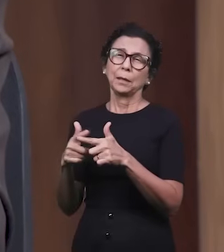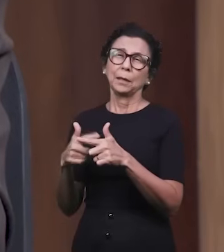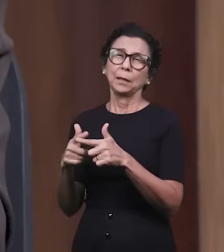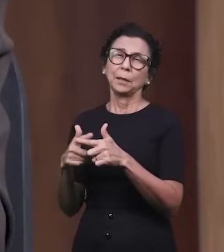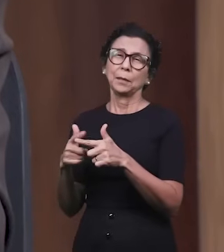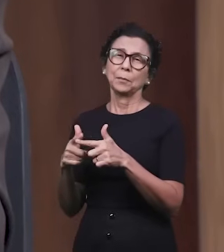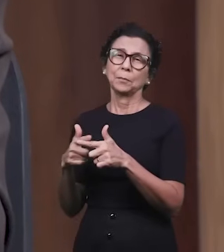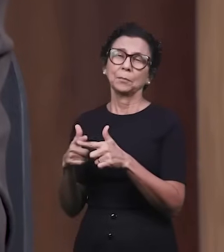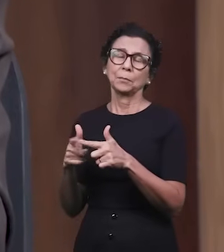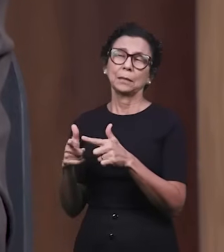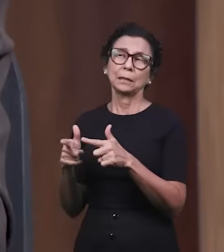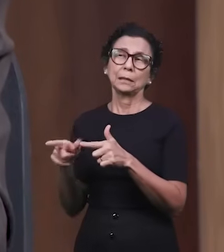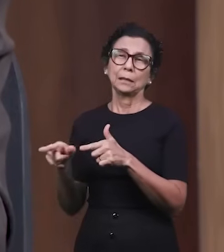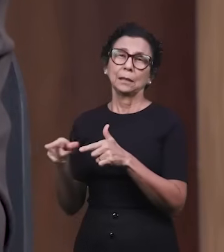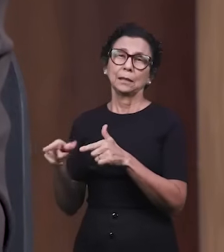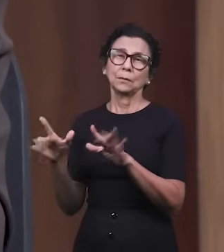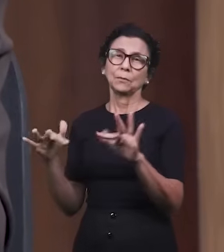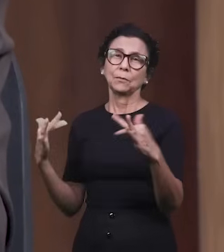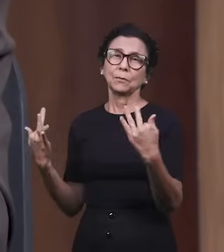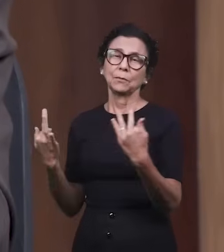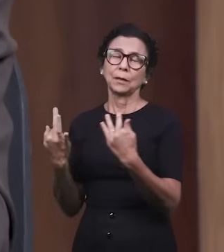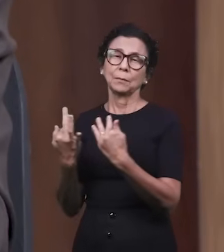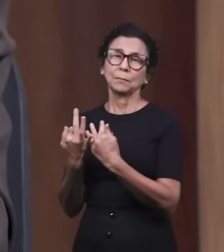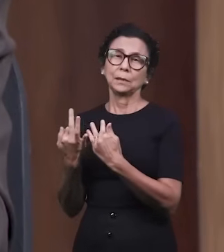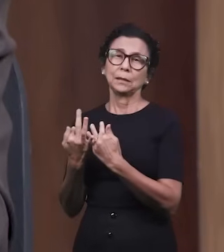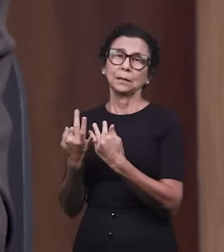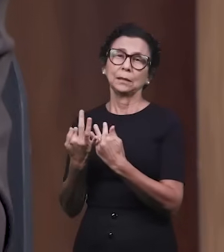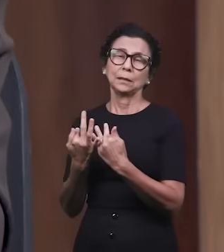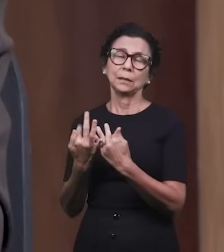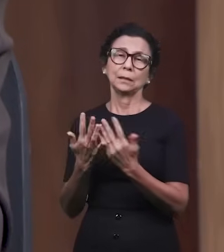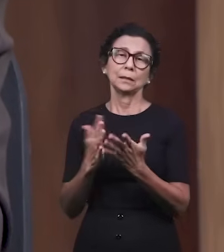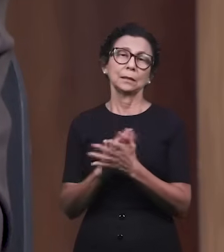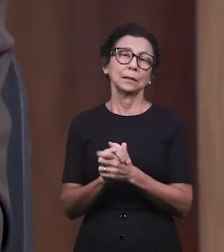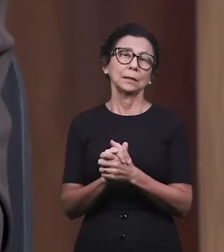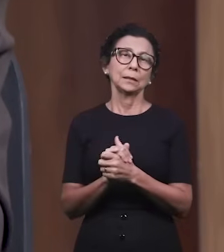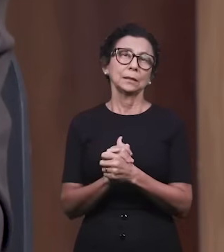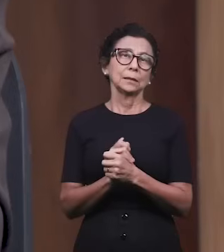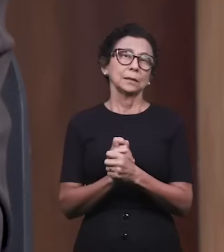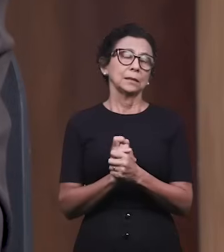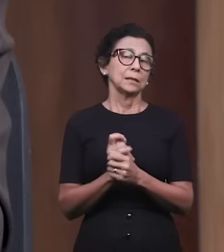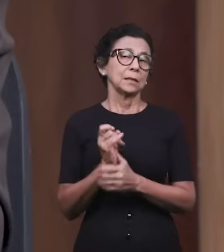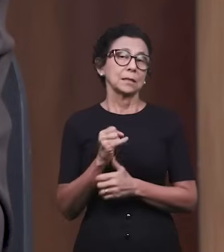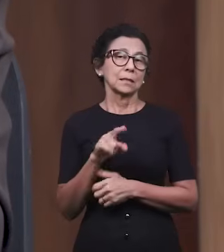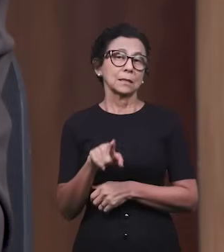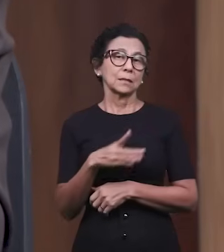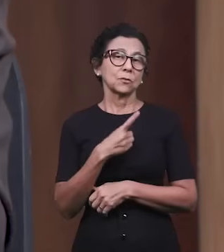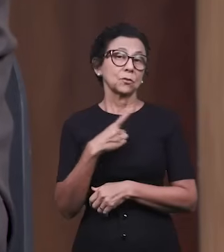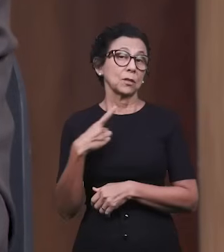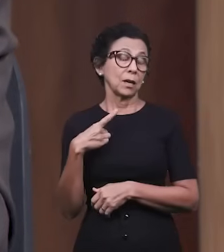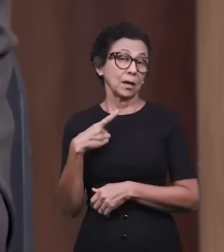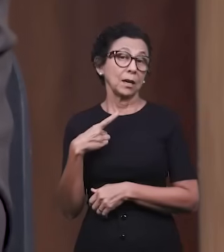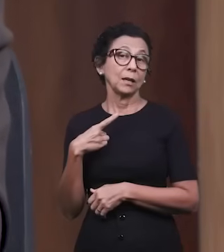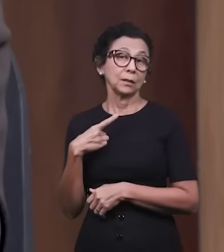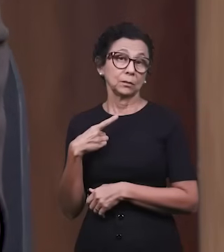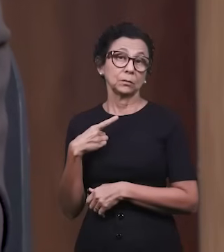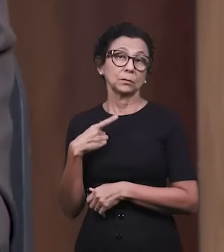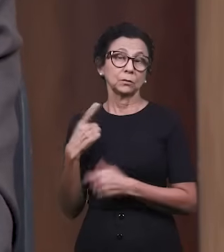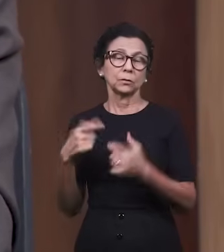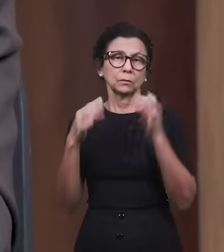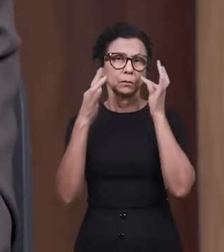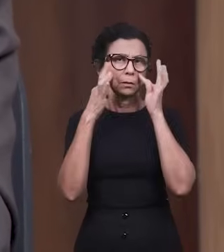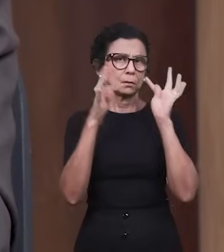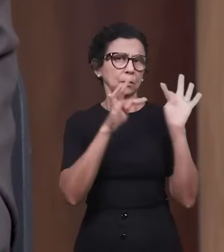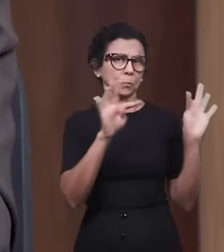ele enfrentar, que ele for procurado na própria igreja, e ele tiver condições de ser um exemplo para